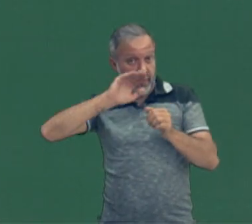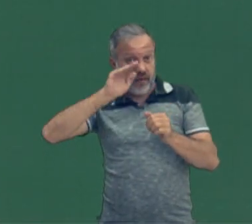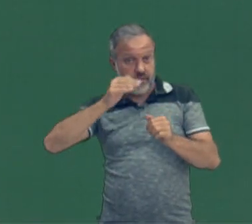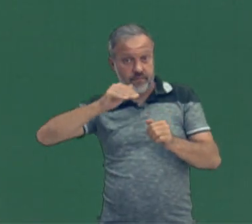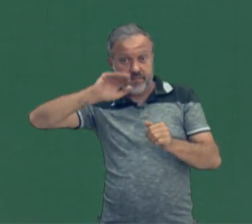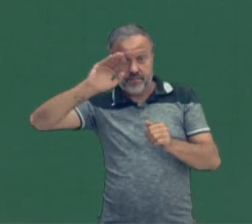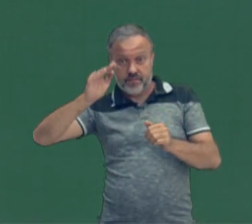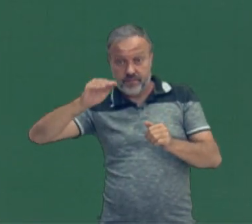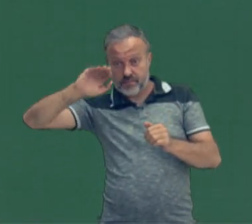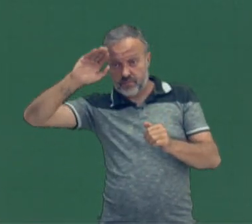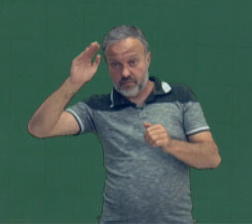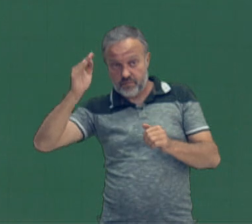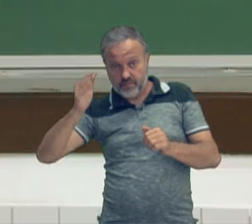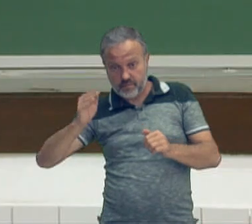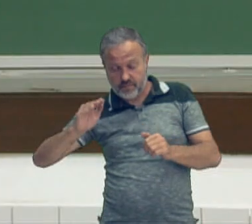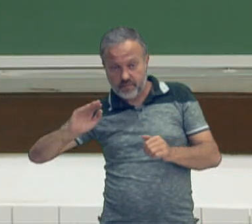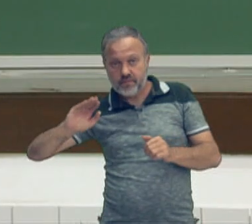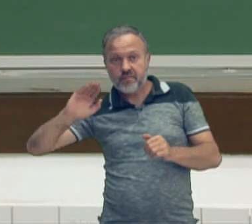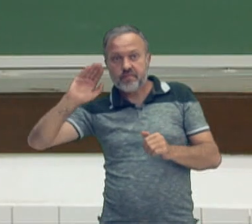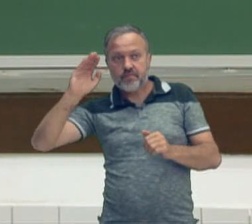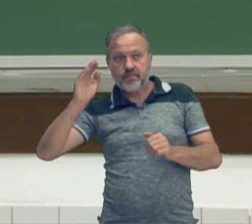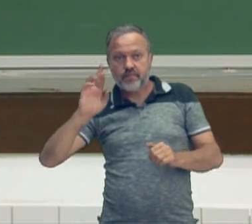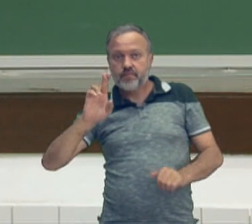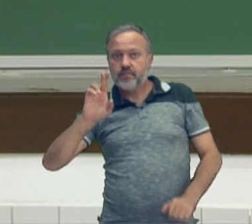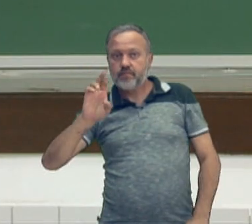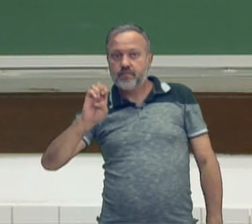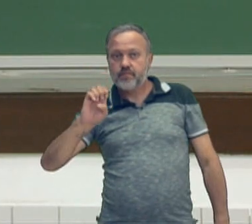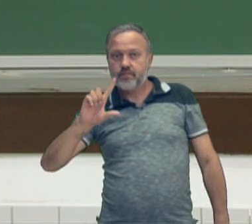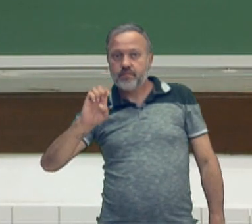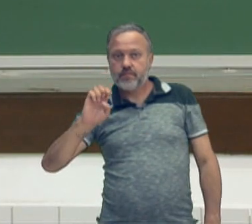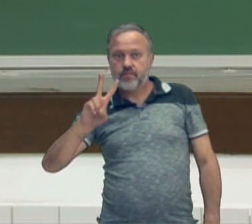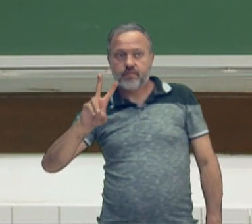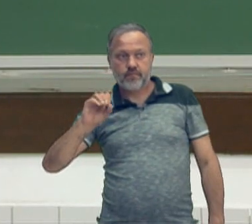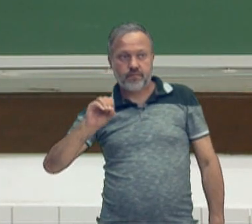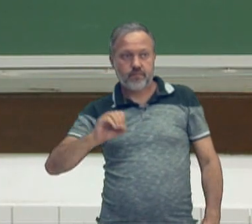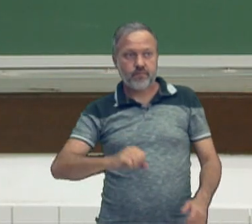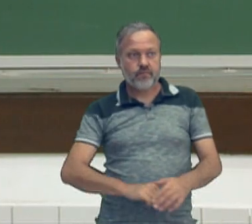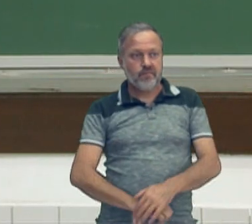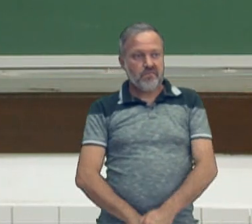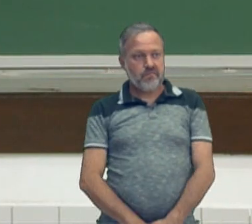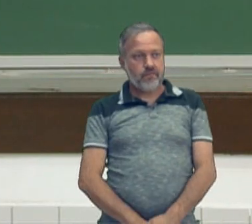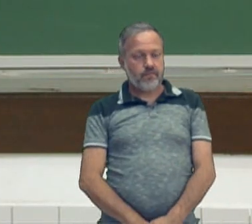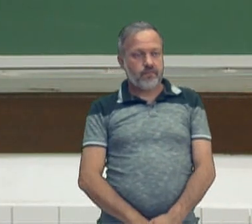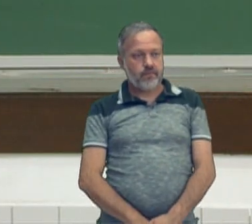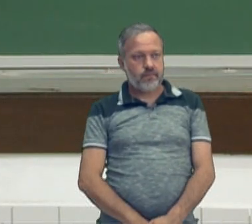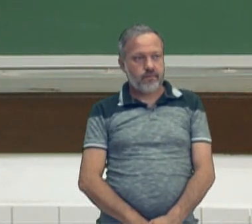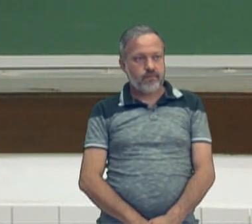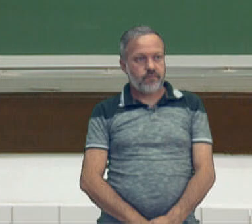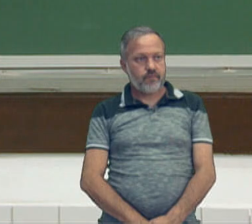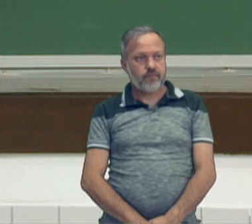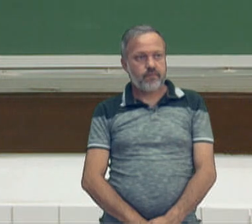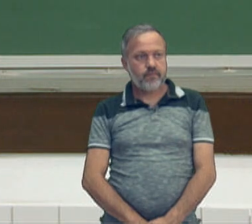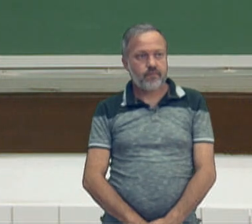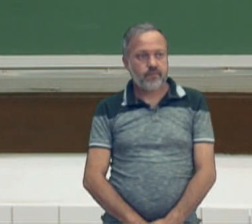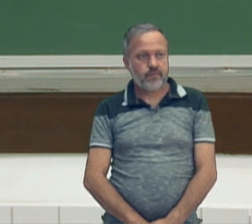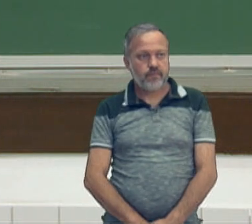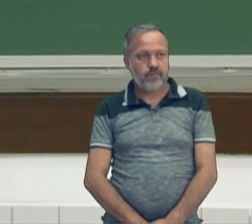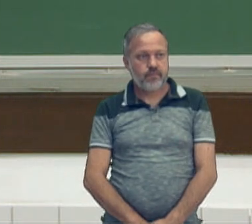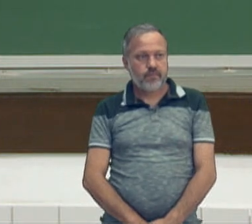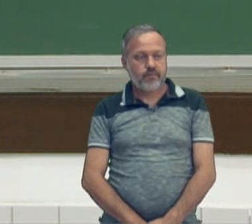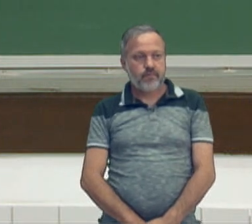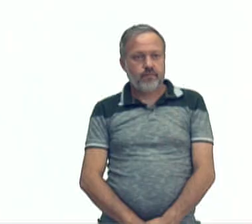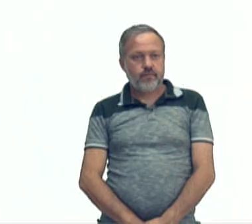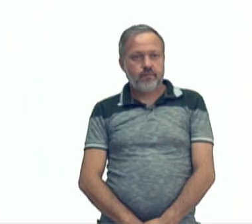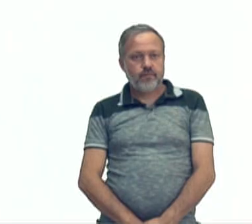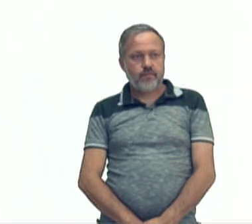da geográfica de relevo do continente americano, tá? 3 hemisférios aí a